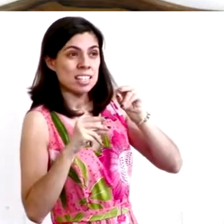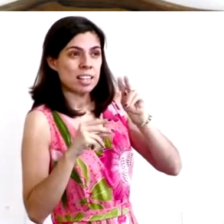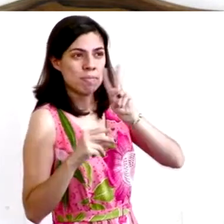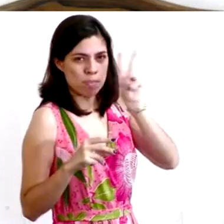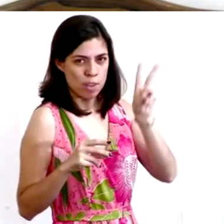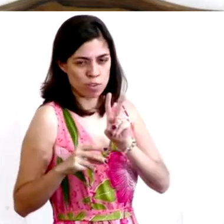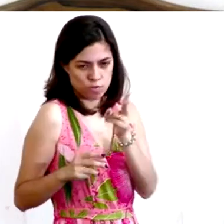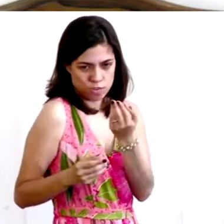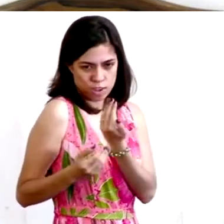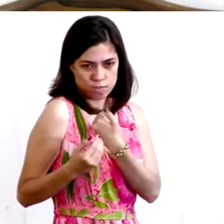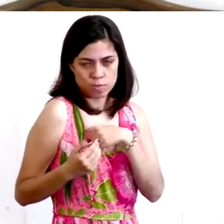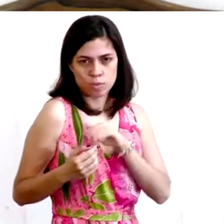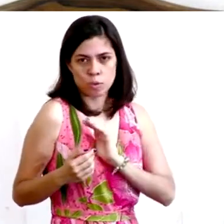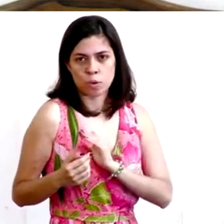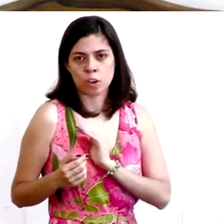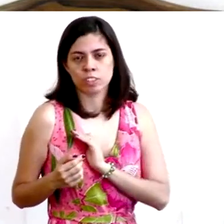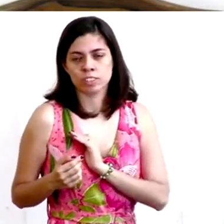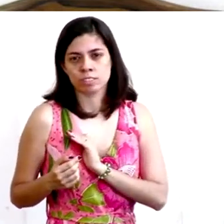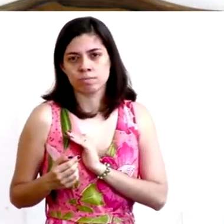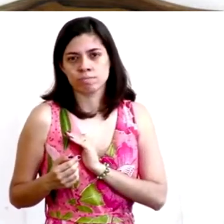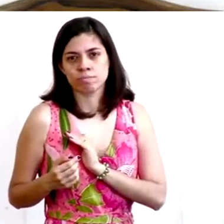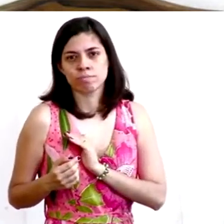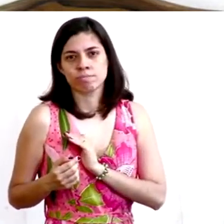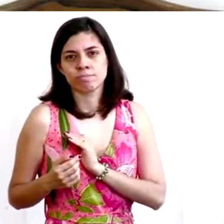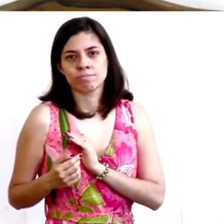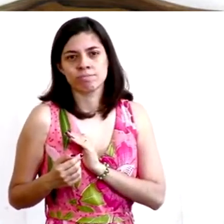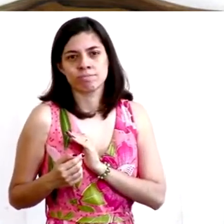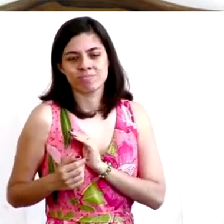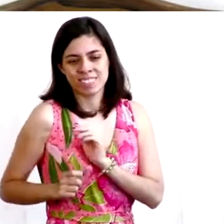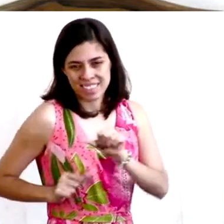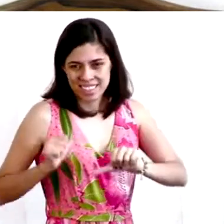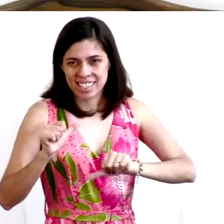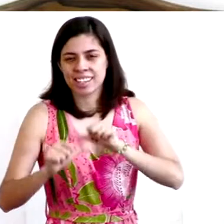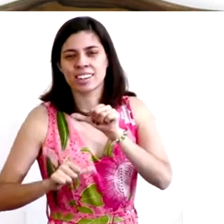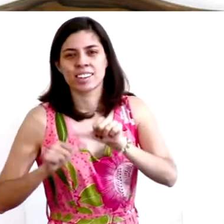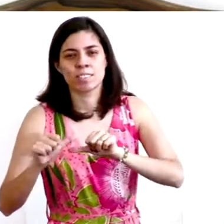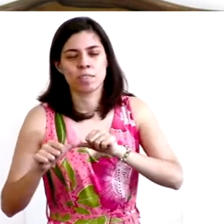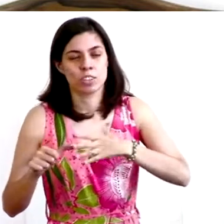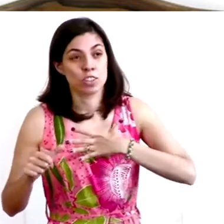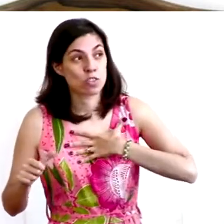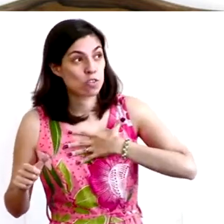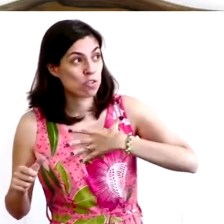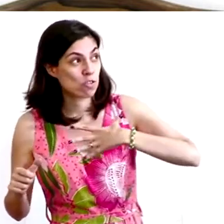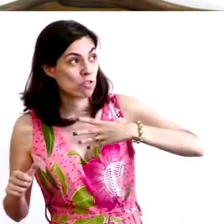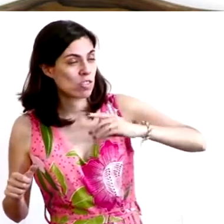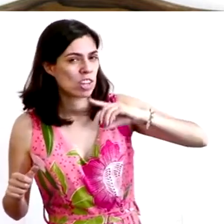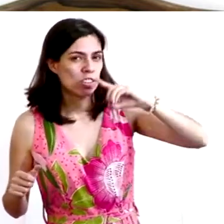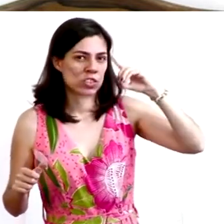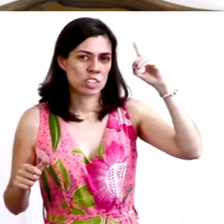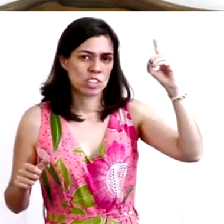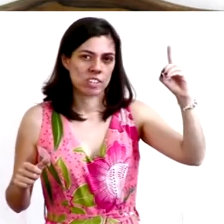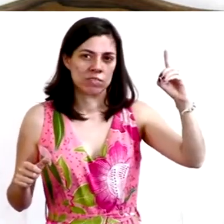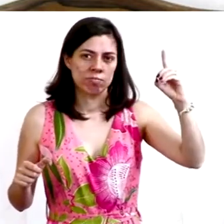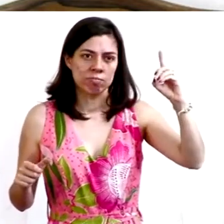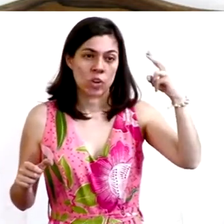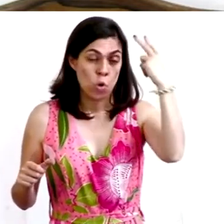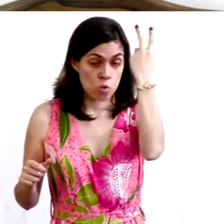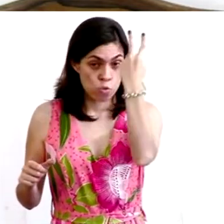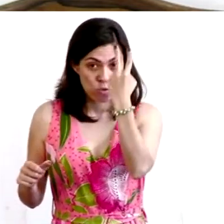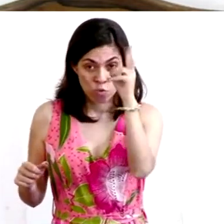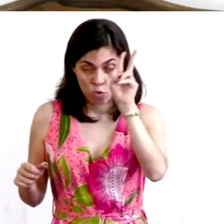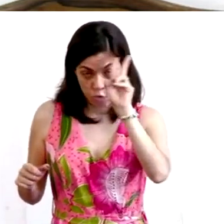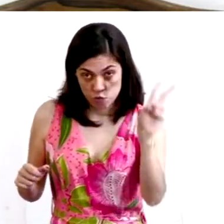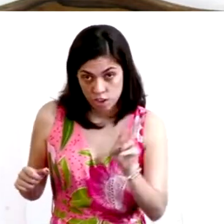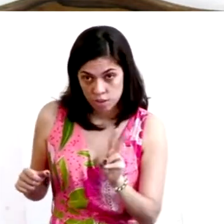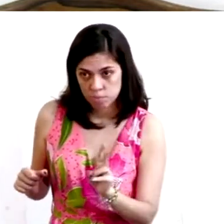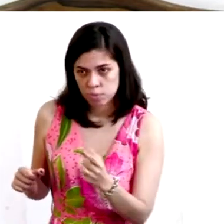se fez carne e habitou entre nós, cheio de graça e de verdade, e vimos a sua glória, glória como do unigênito do